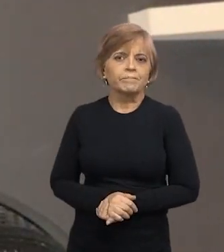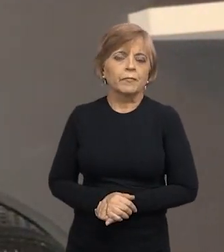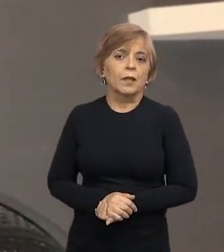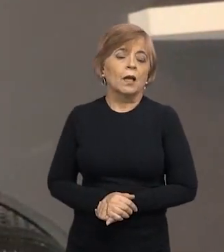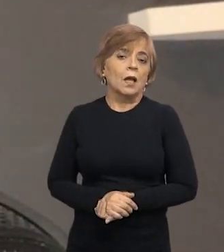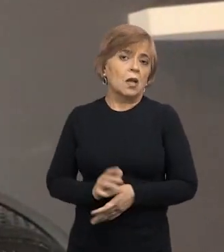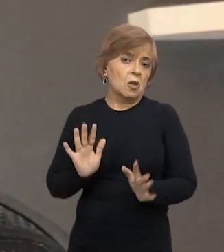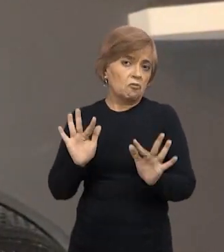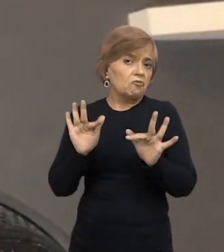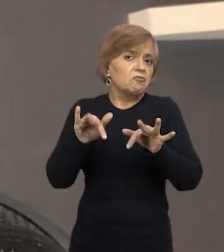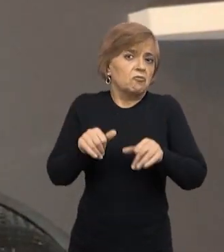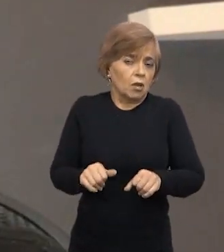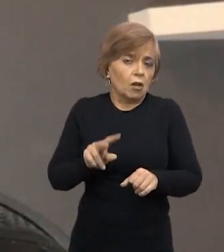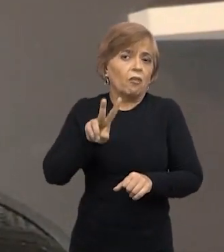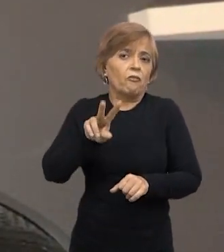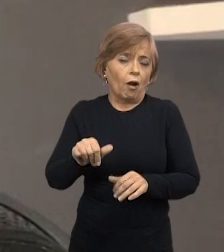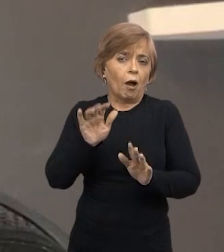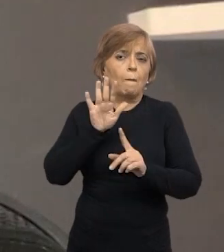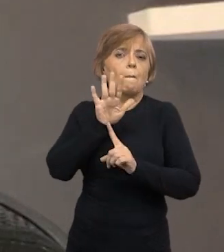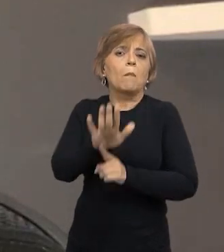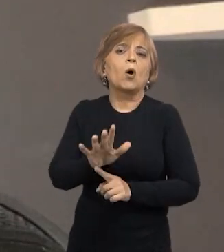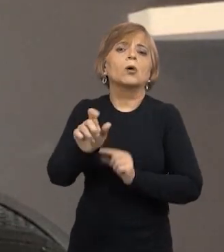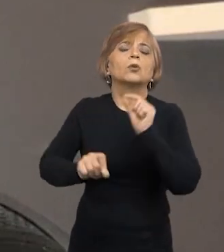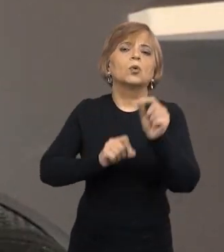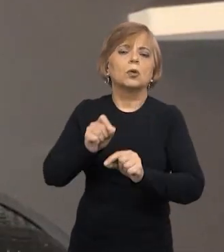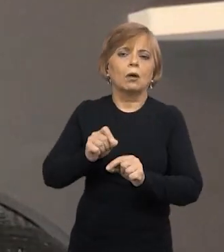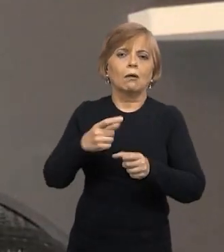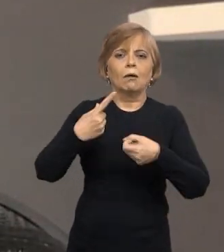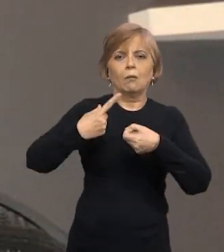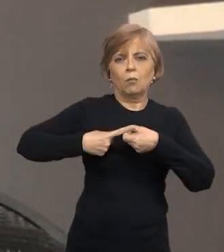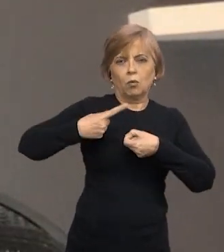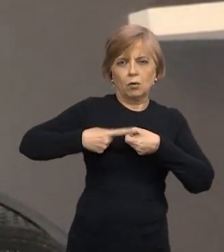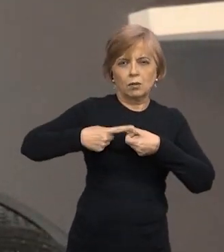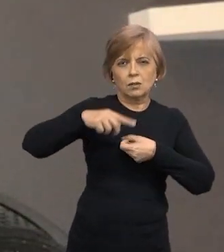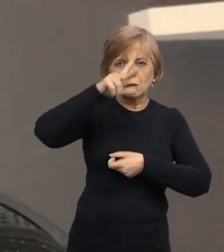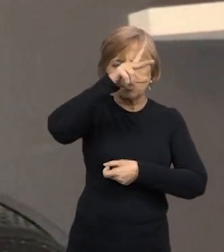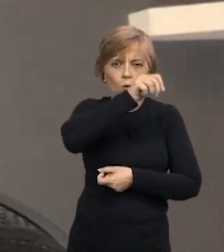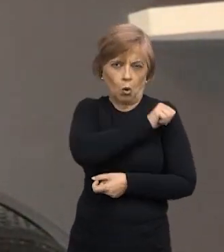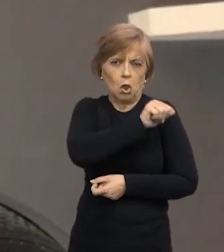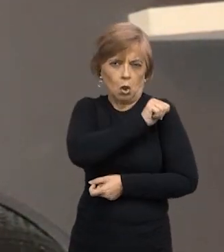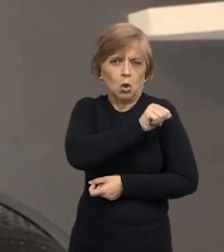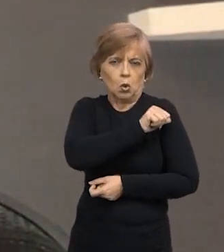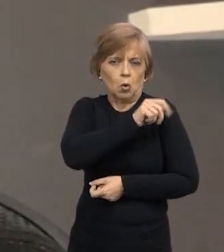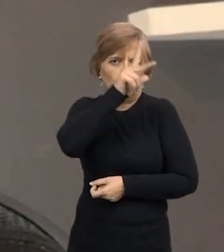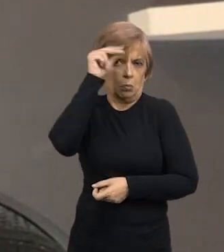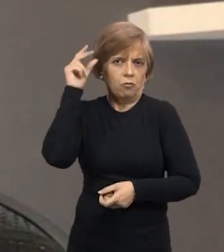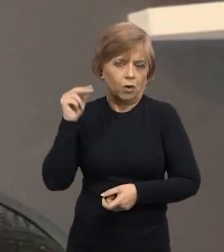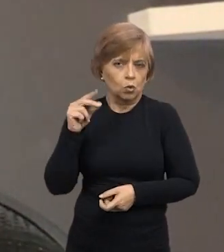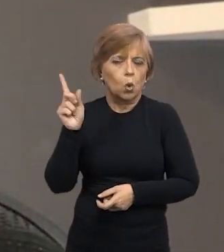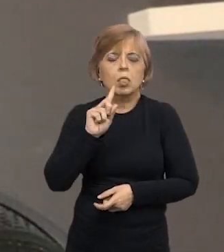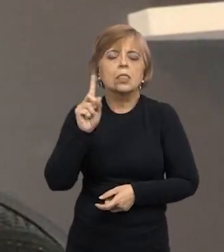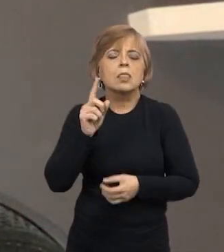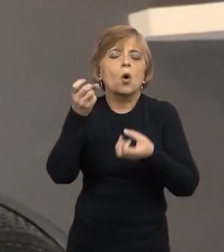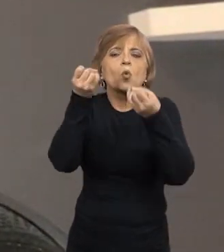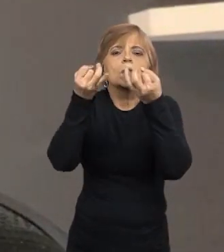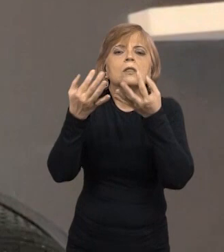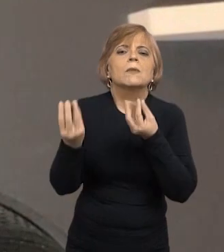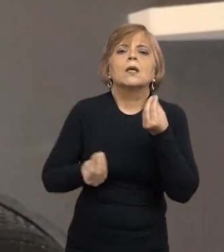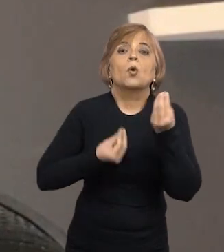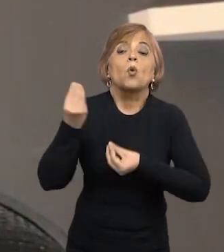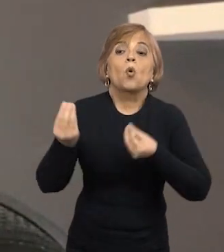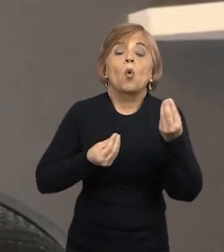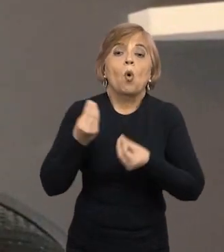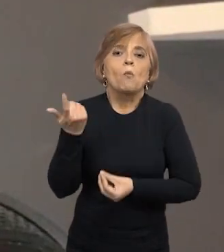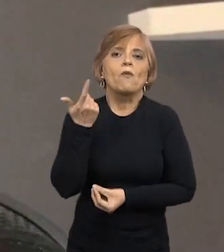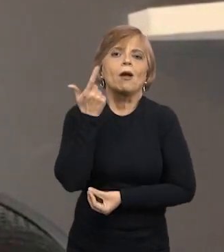salientar que o município não especifica como irá dar conta